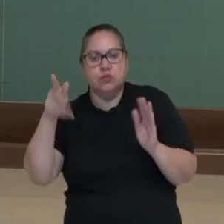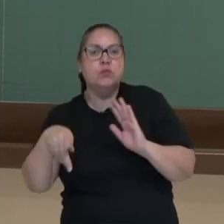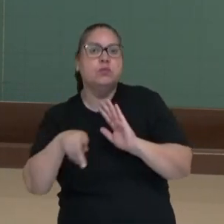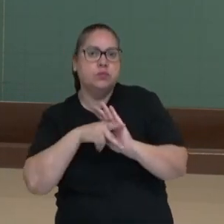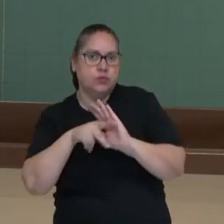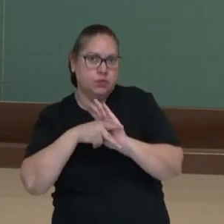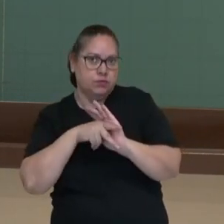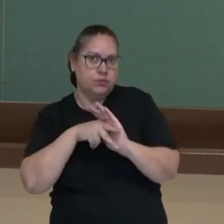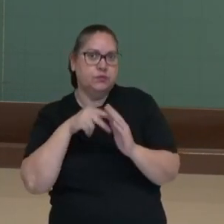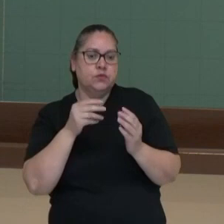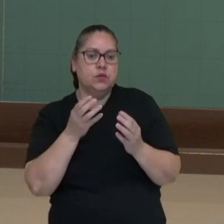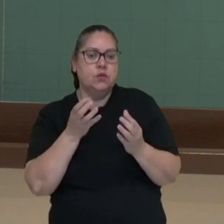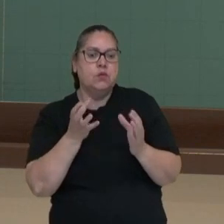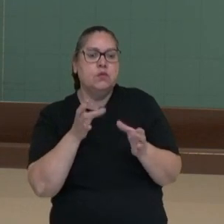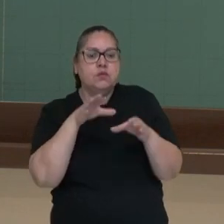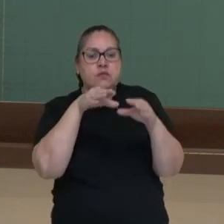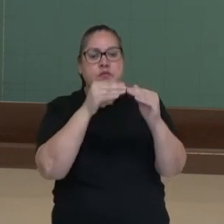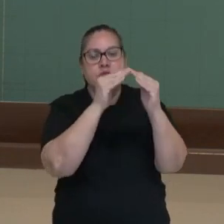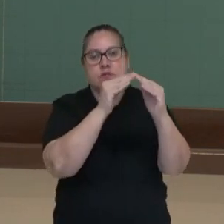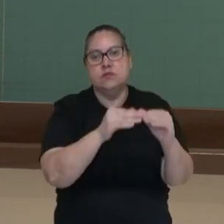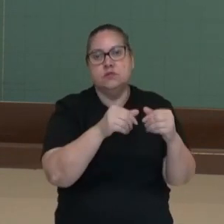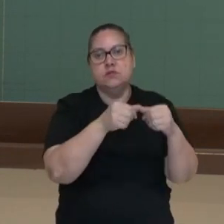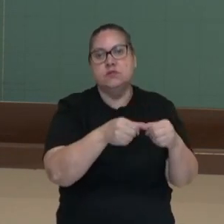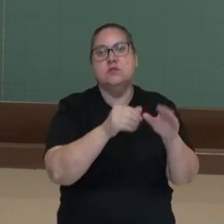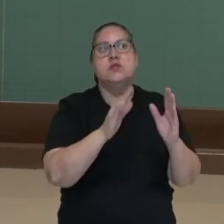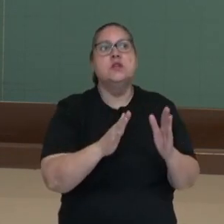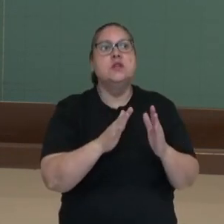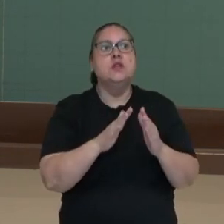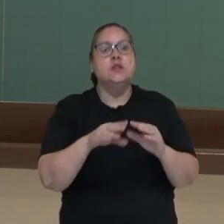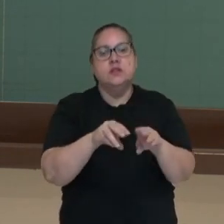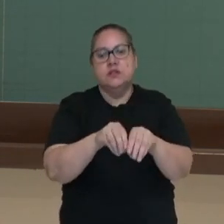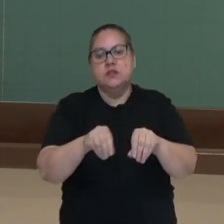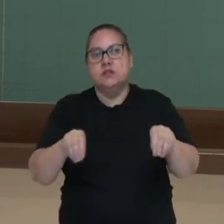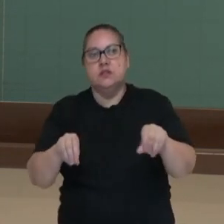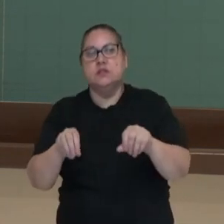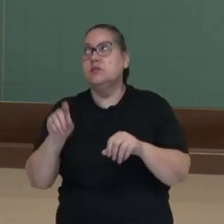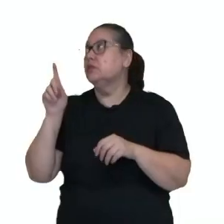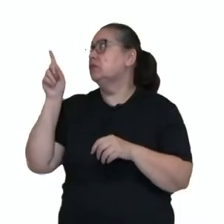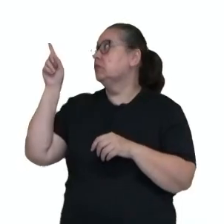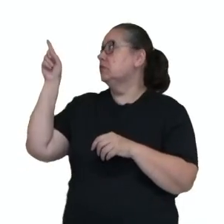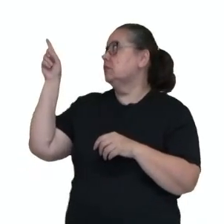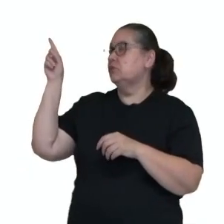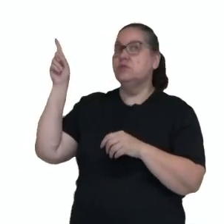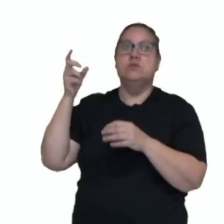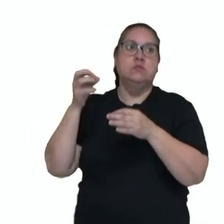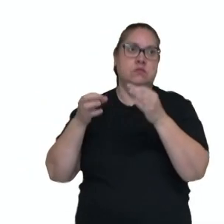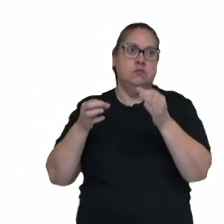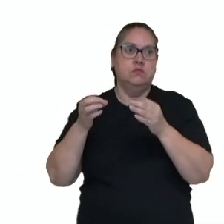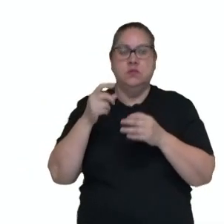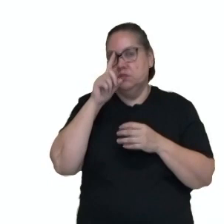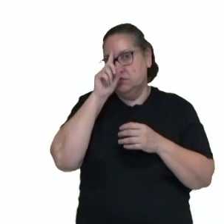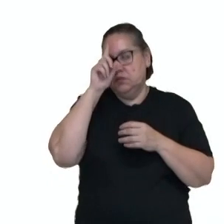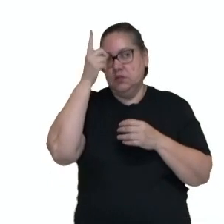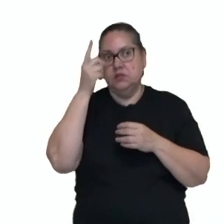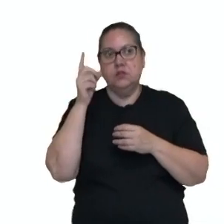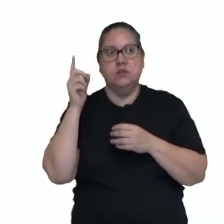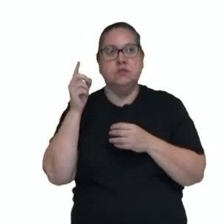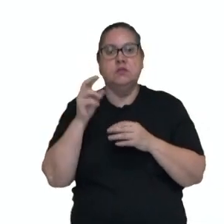propriamente dito. Nós ocupamos o relevo terrestre. E aí temos um mapa que mostra justamente essa ideia